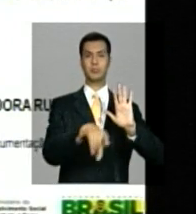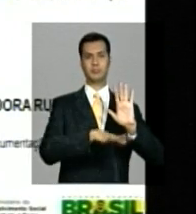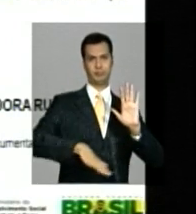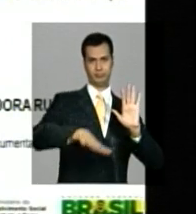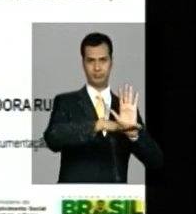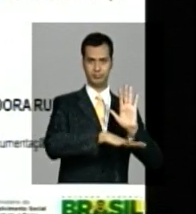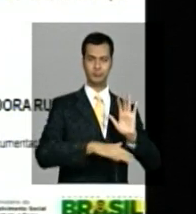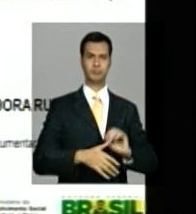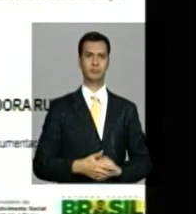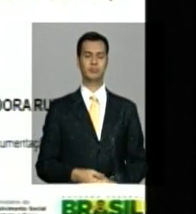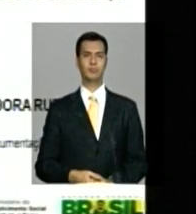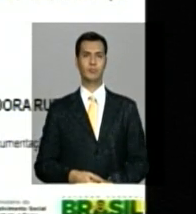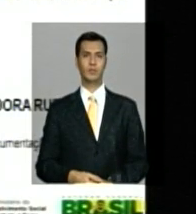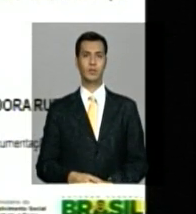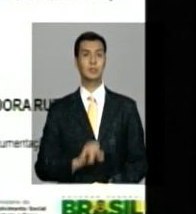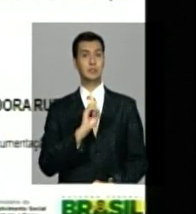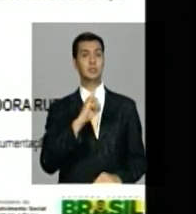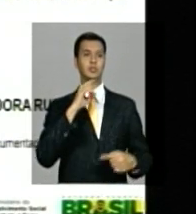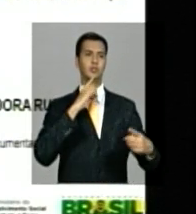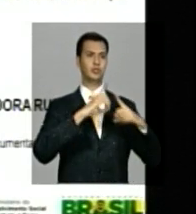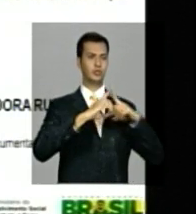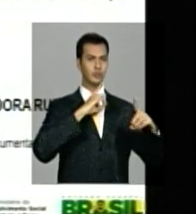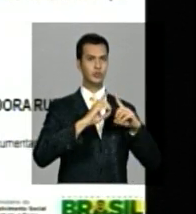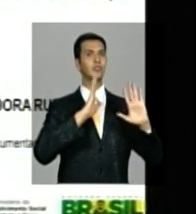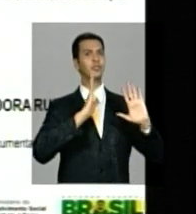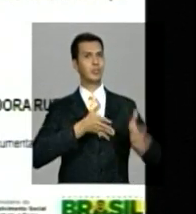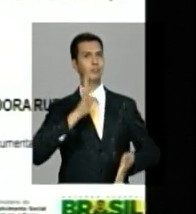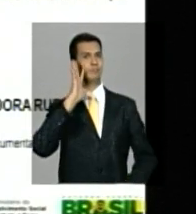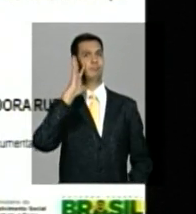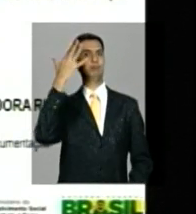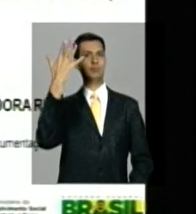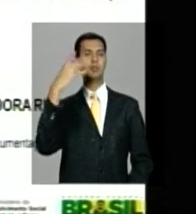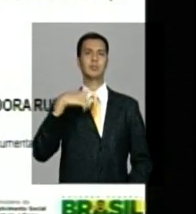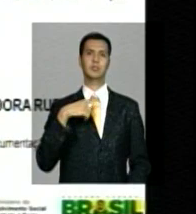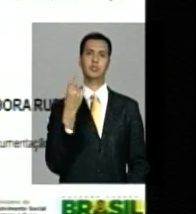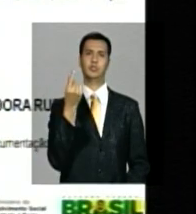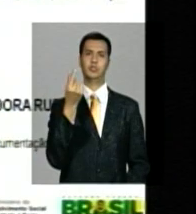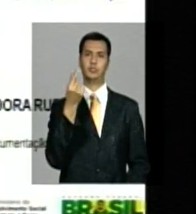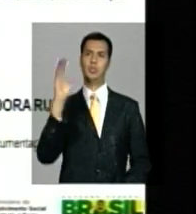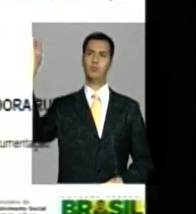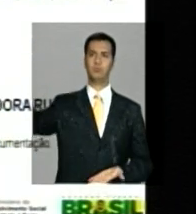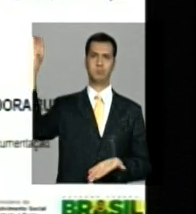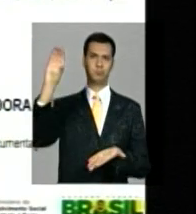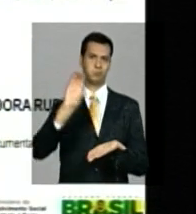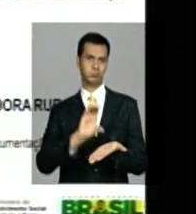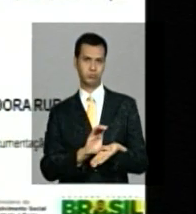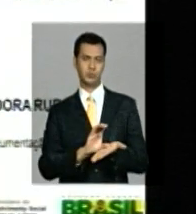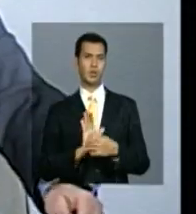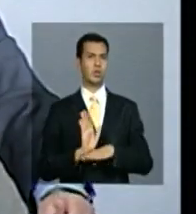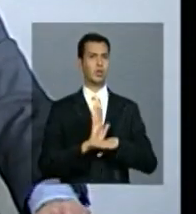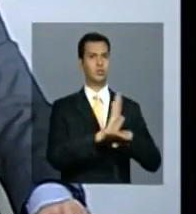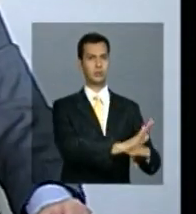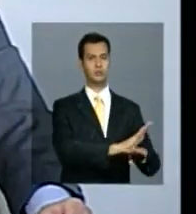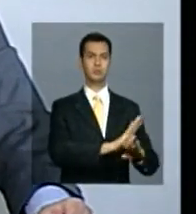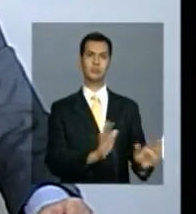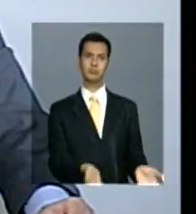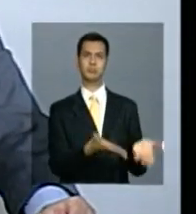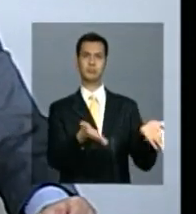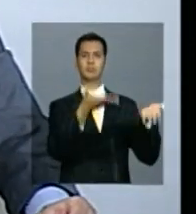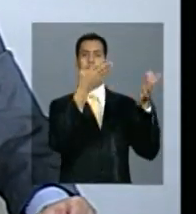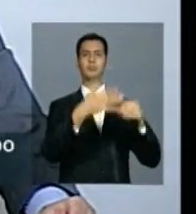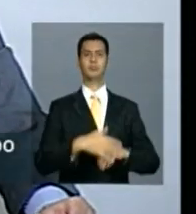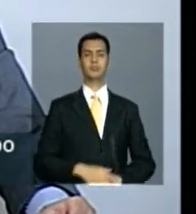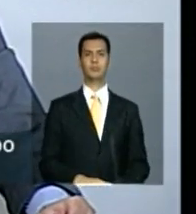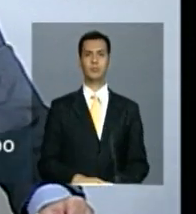projeto de desenvolvimento produtivo eh é liberado o recurso de fomento n Então esse recurso de fomento que é